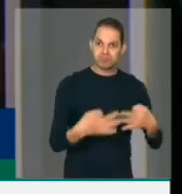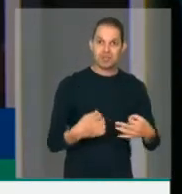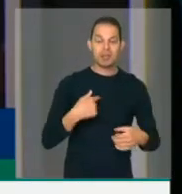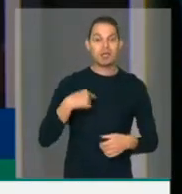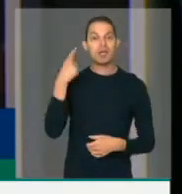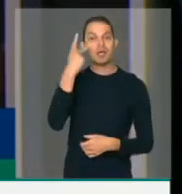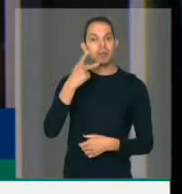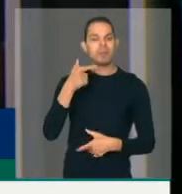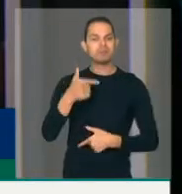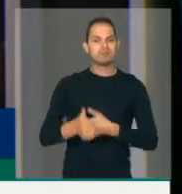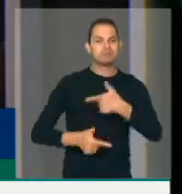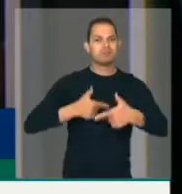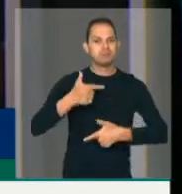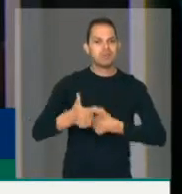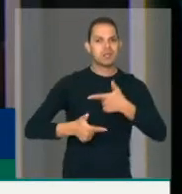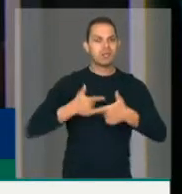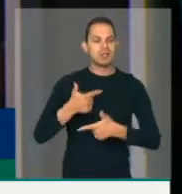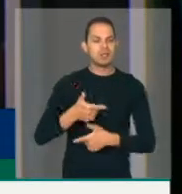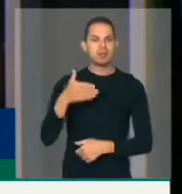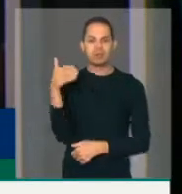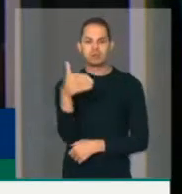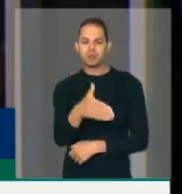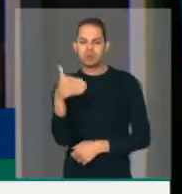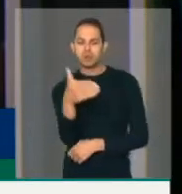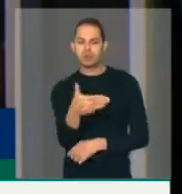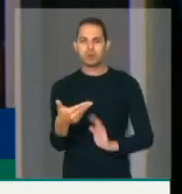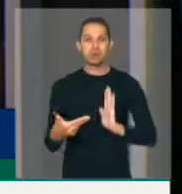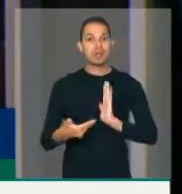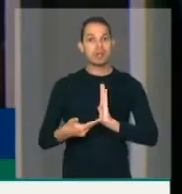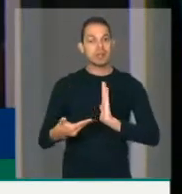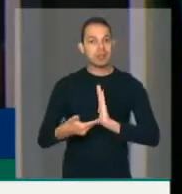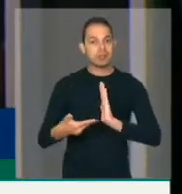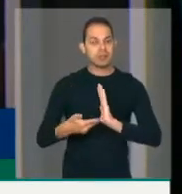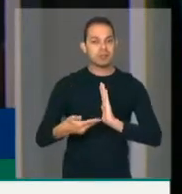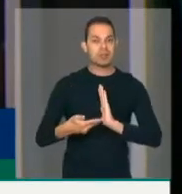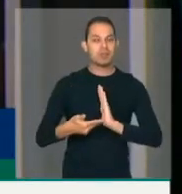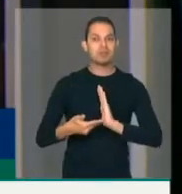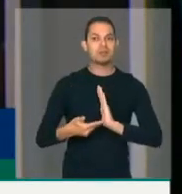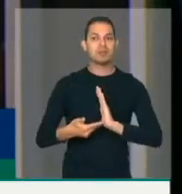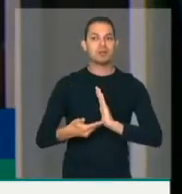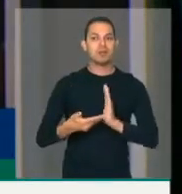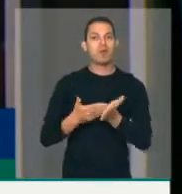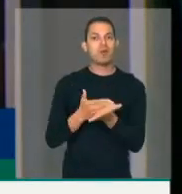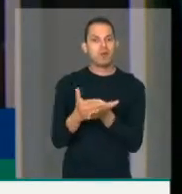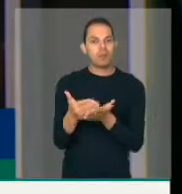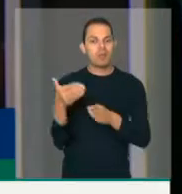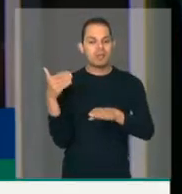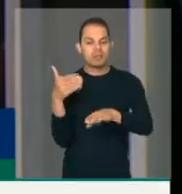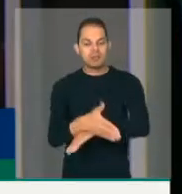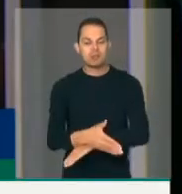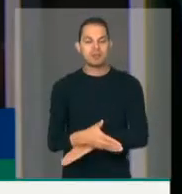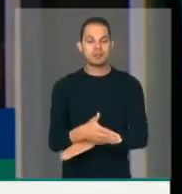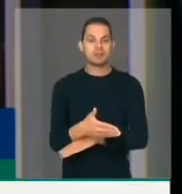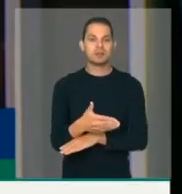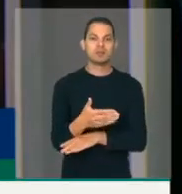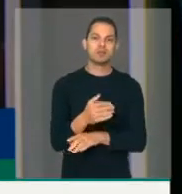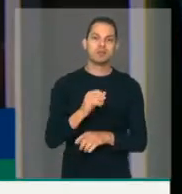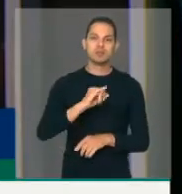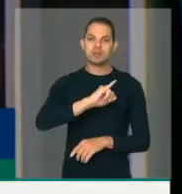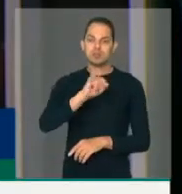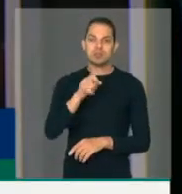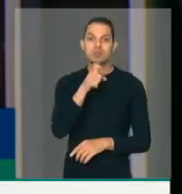parlamentar atuante, frequento a Câmara dos Deputados, comecei a frequentar a partir do final de